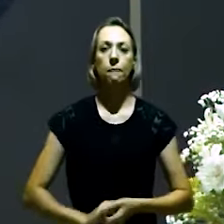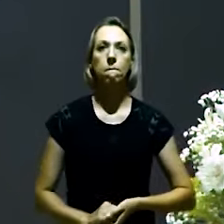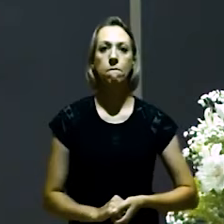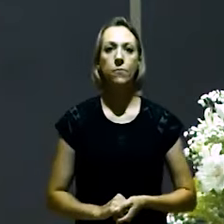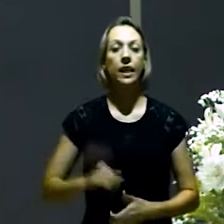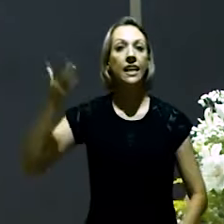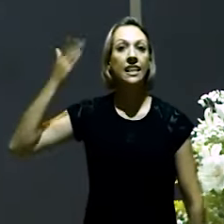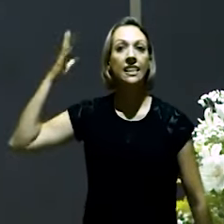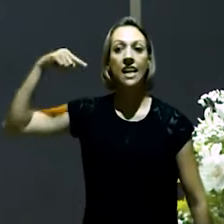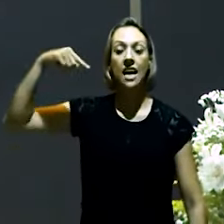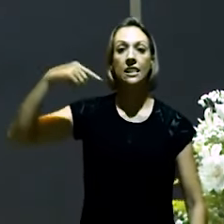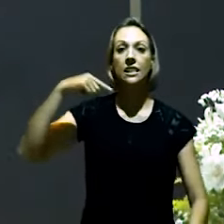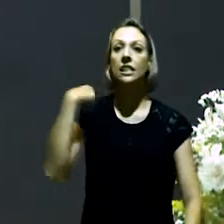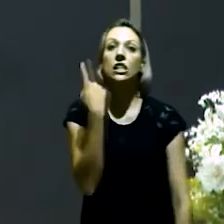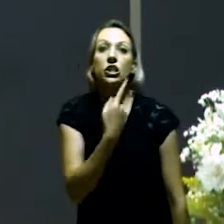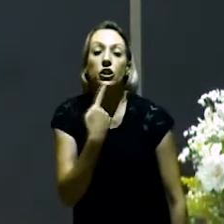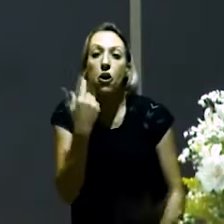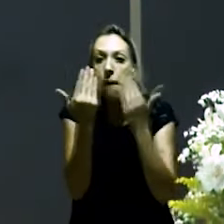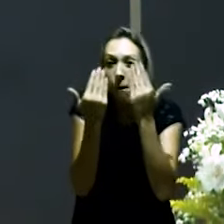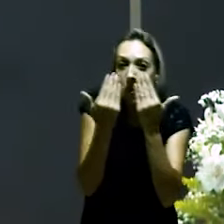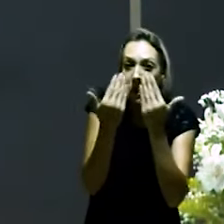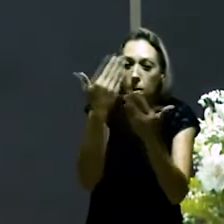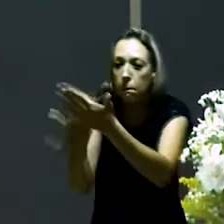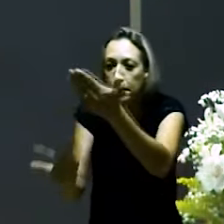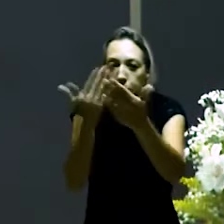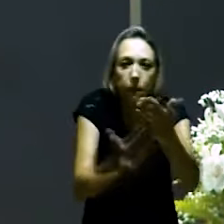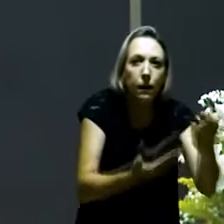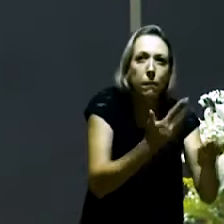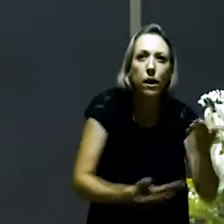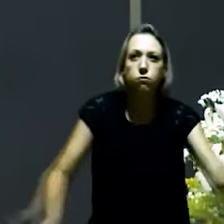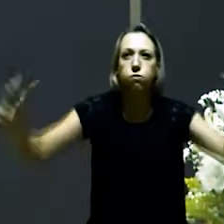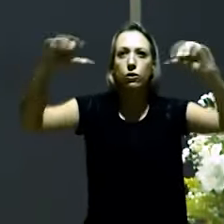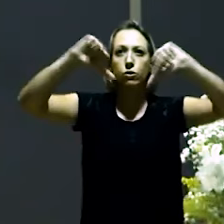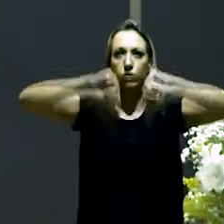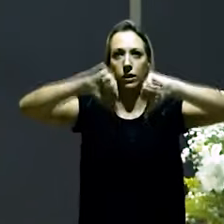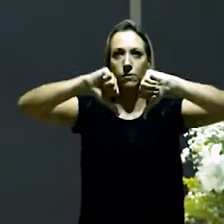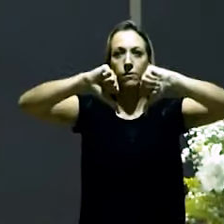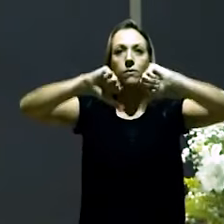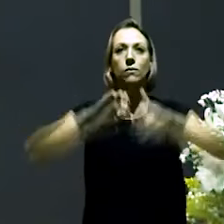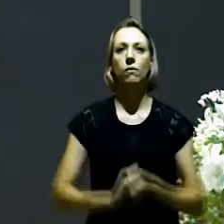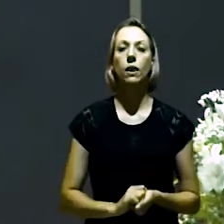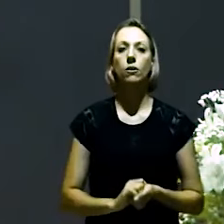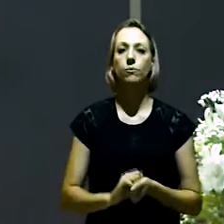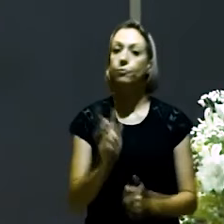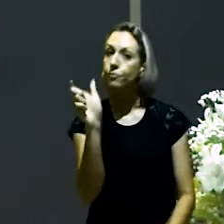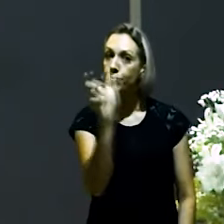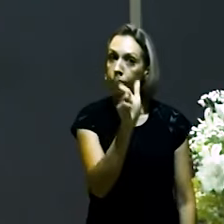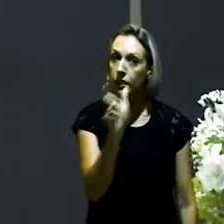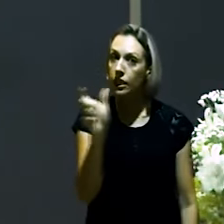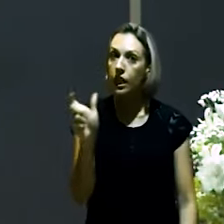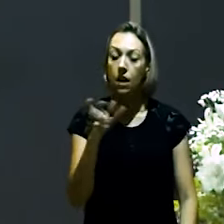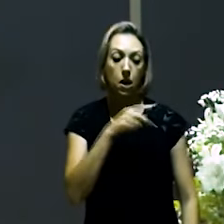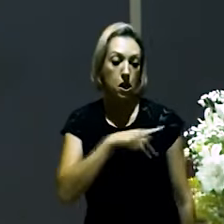perdedores. Nesse ambiente de batalha nós éramos os derrotados. A palavra que Paulo usa para